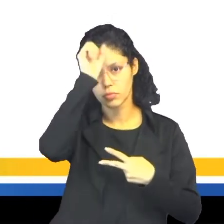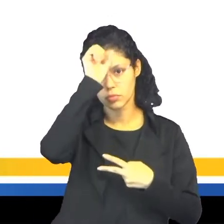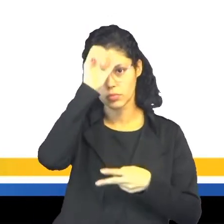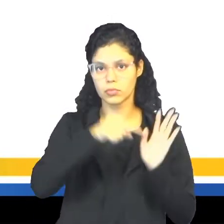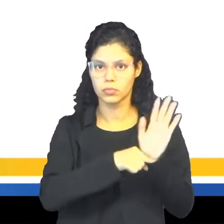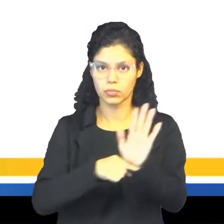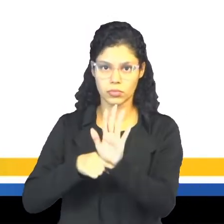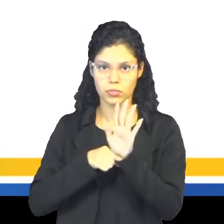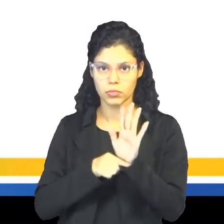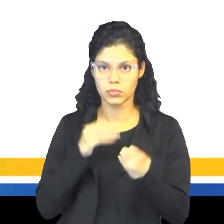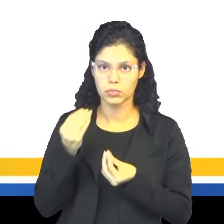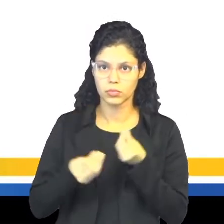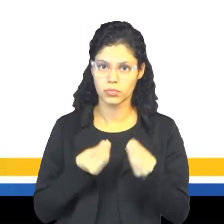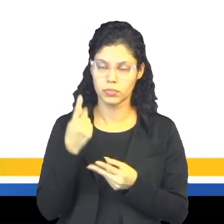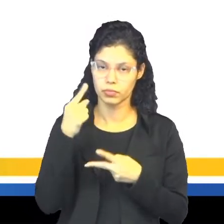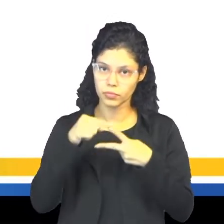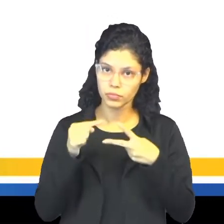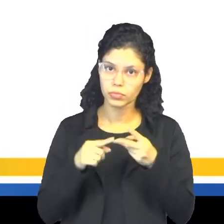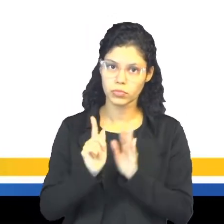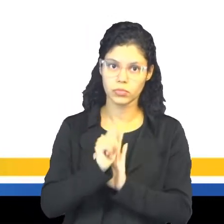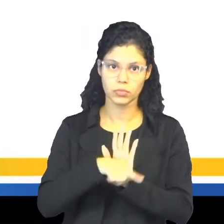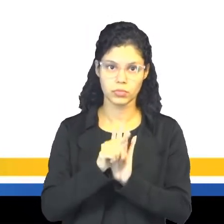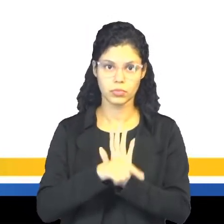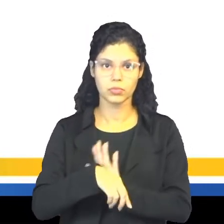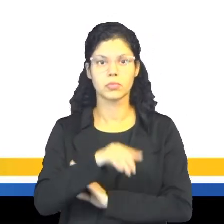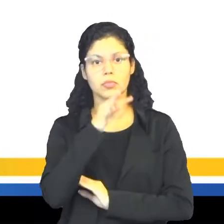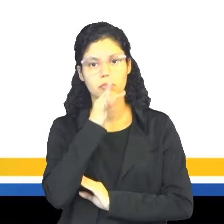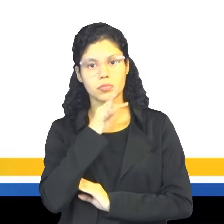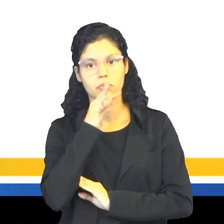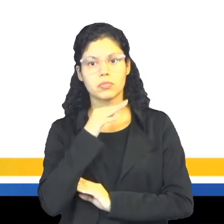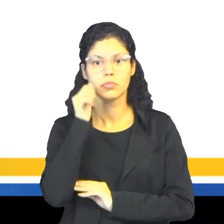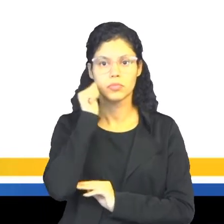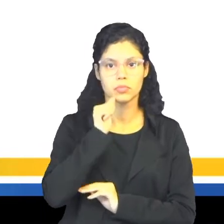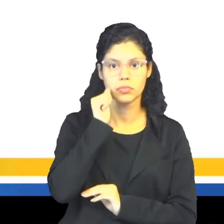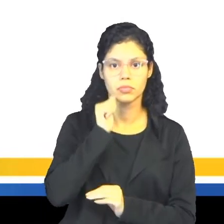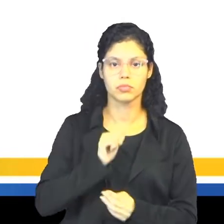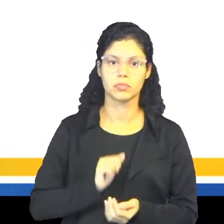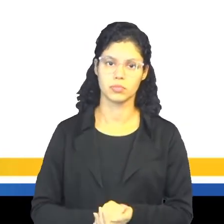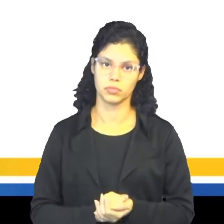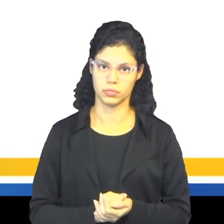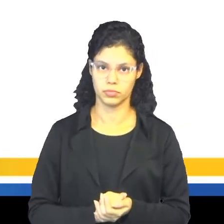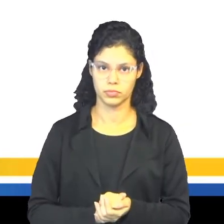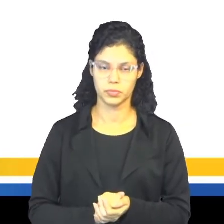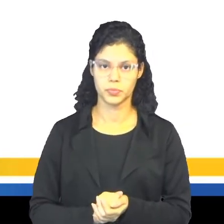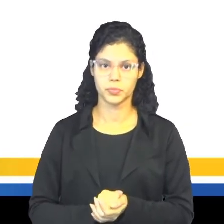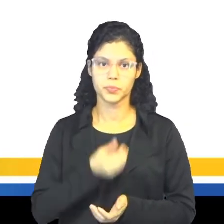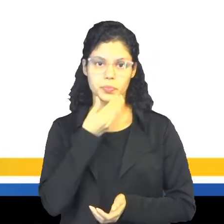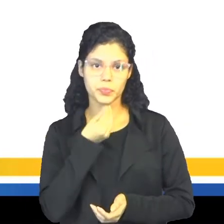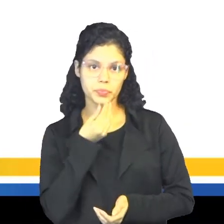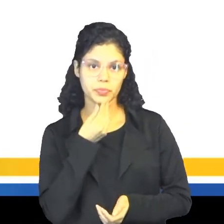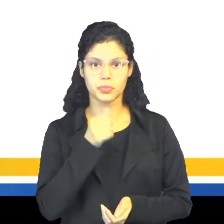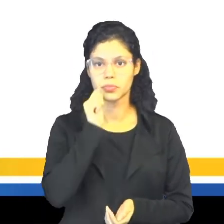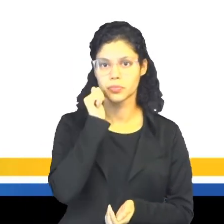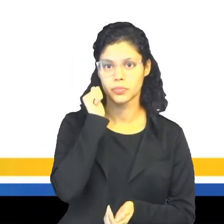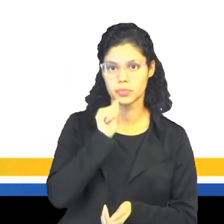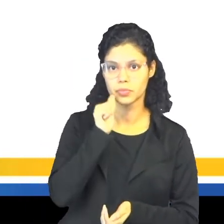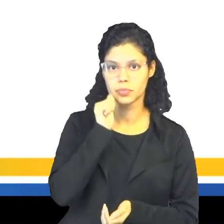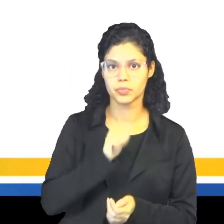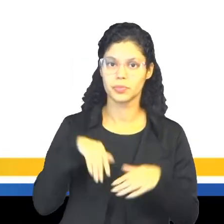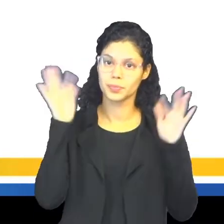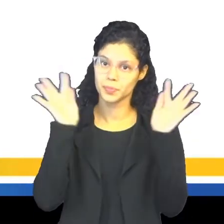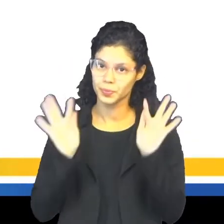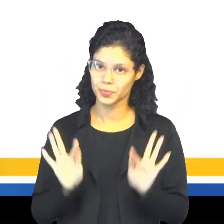apresentam uma forma para os dois gêneros feminino e masculino por exemplo menino feliz menina feliz então